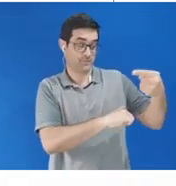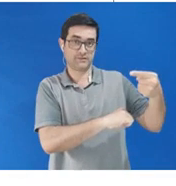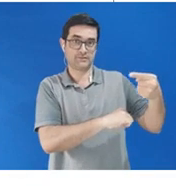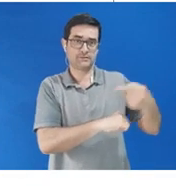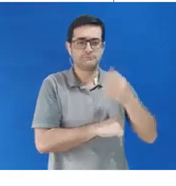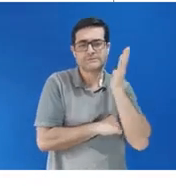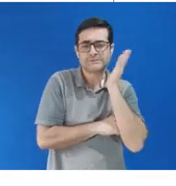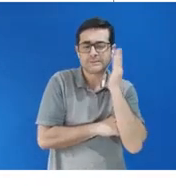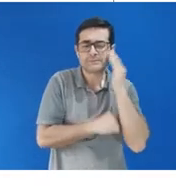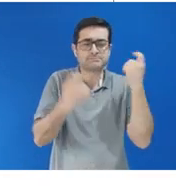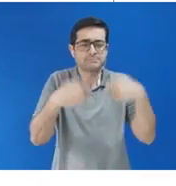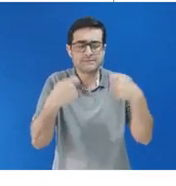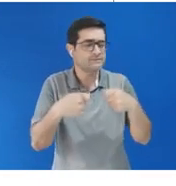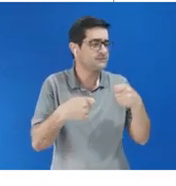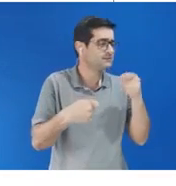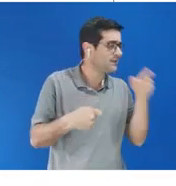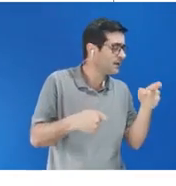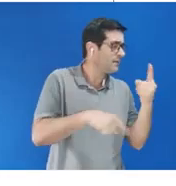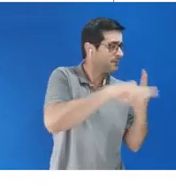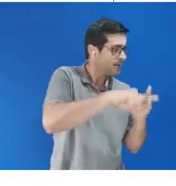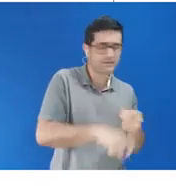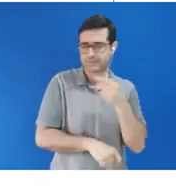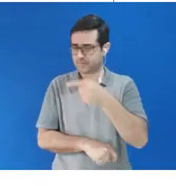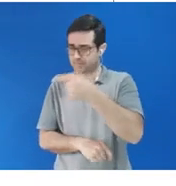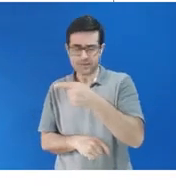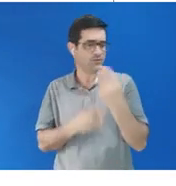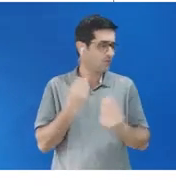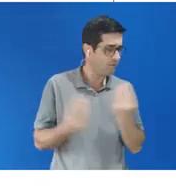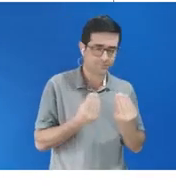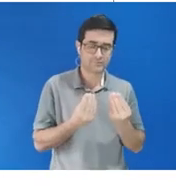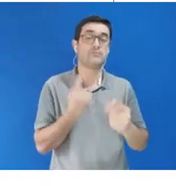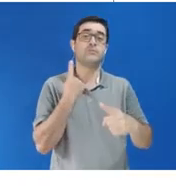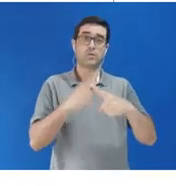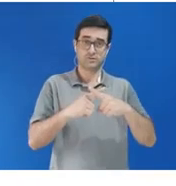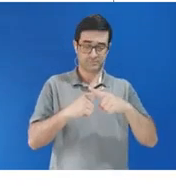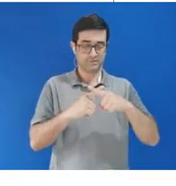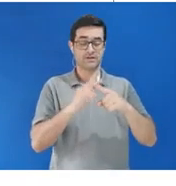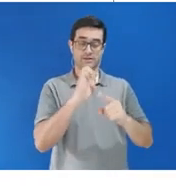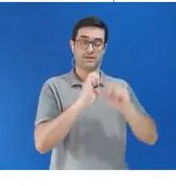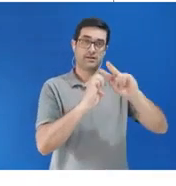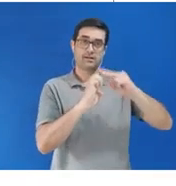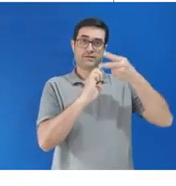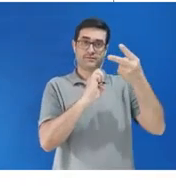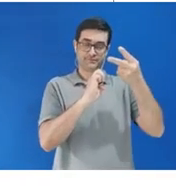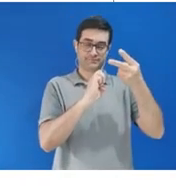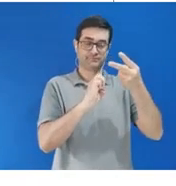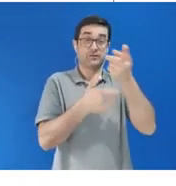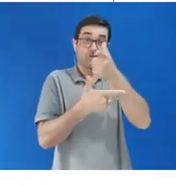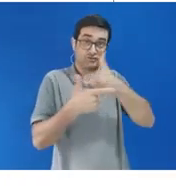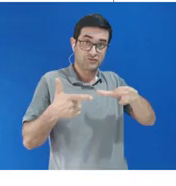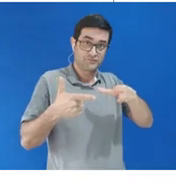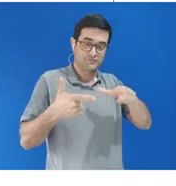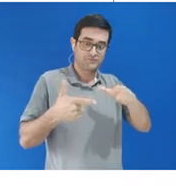isso que eu preciso saber. A carga de cada um deles multiplicado pela carga elementar do elétron. Isso